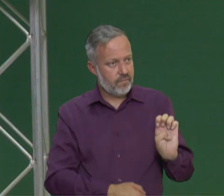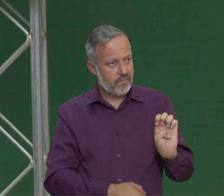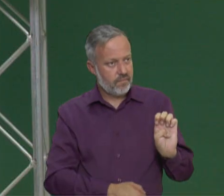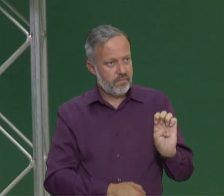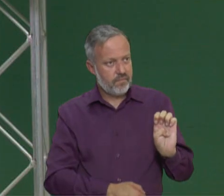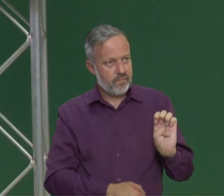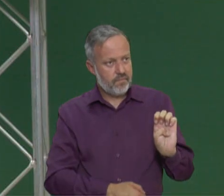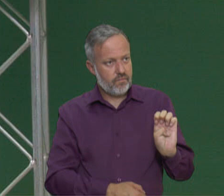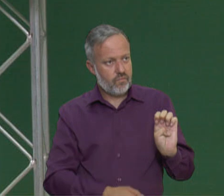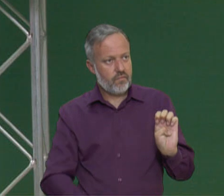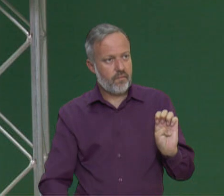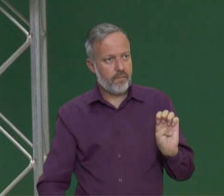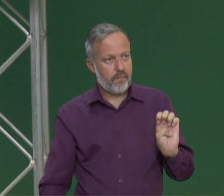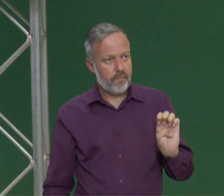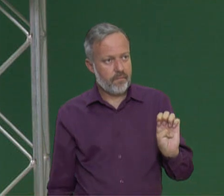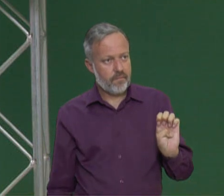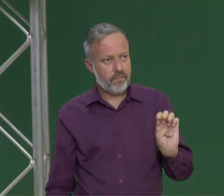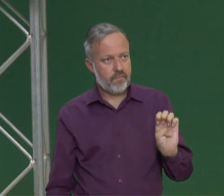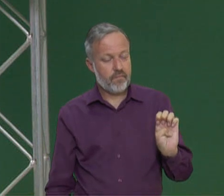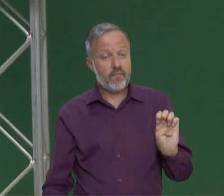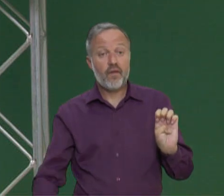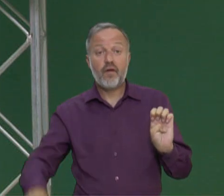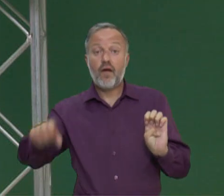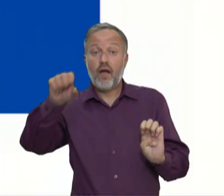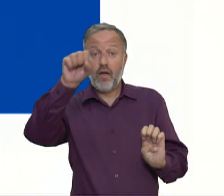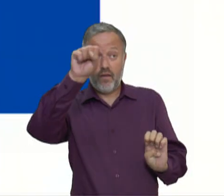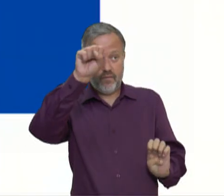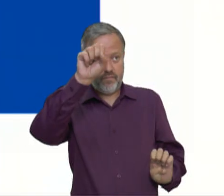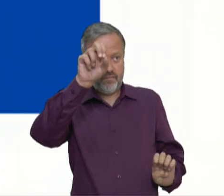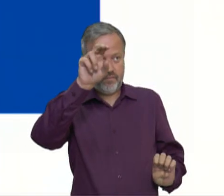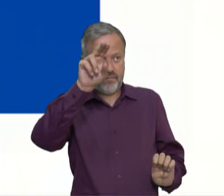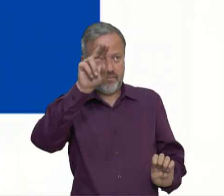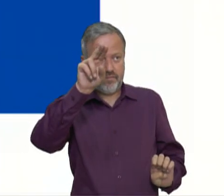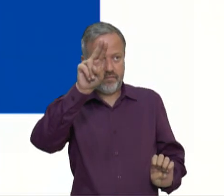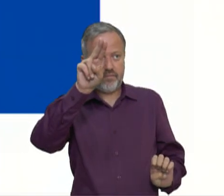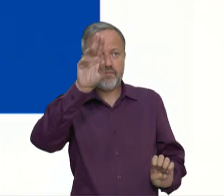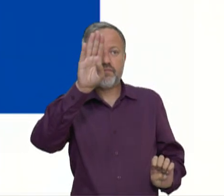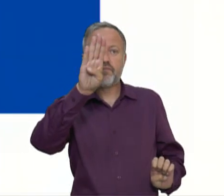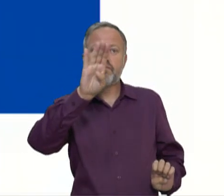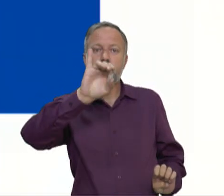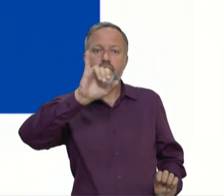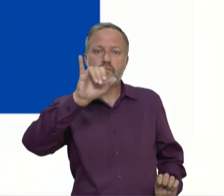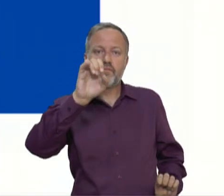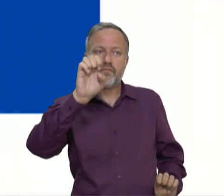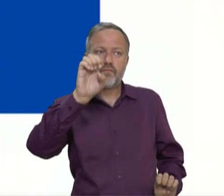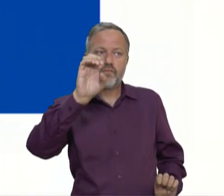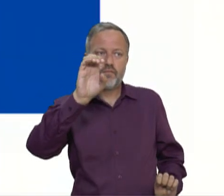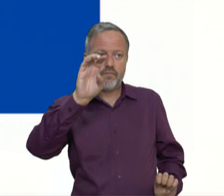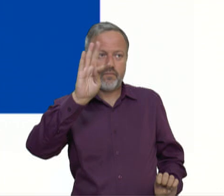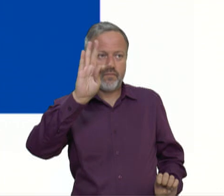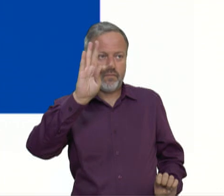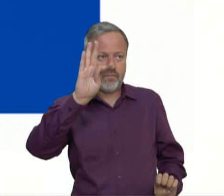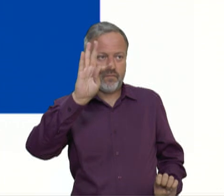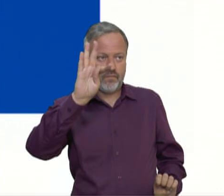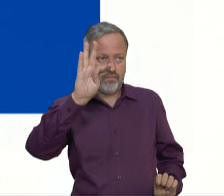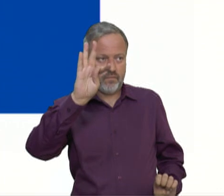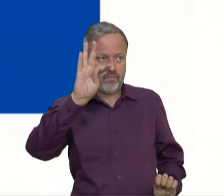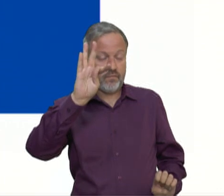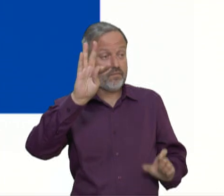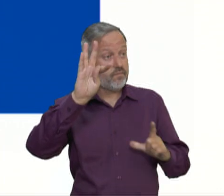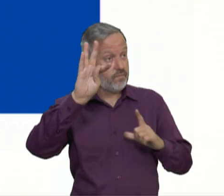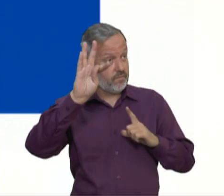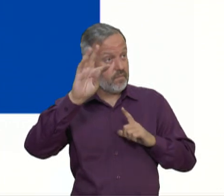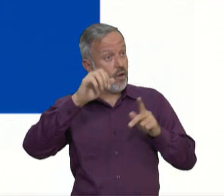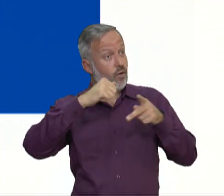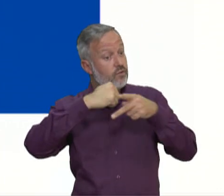tinha. Subject, o sujeito. Novamente, temos aqui os personal pronouns, os